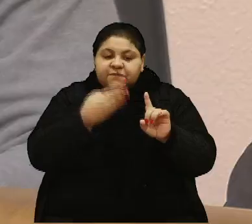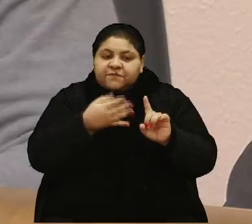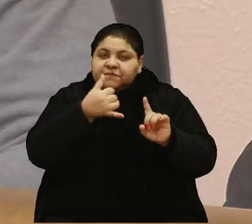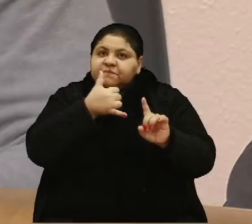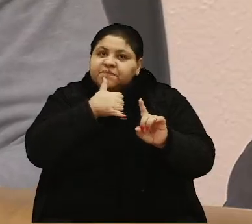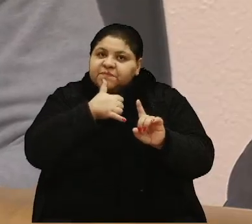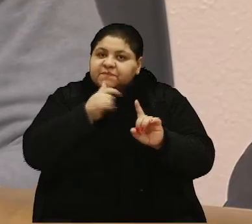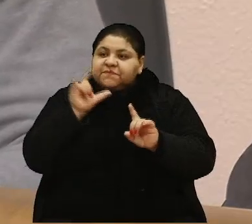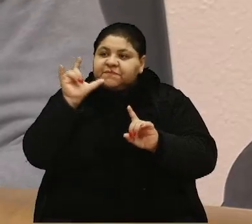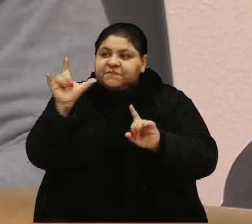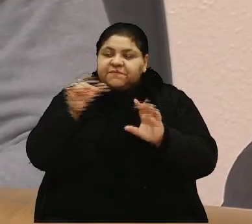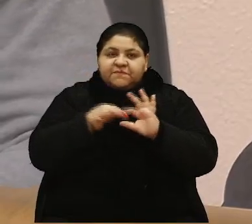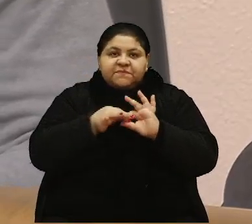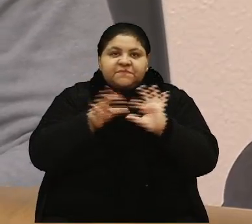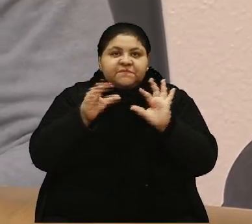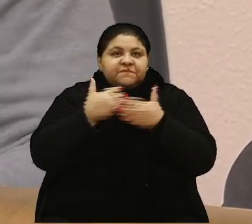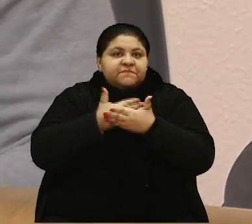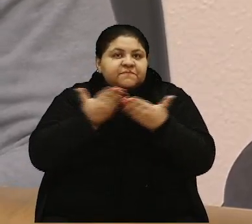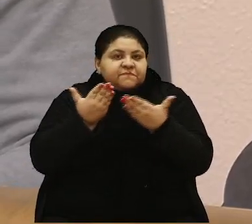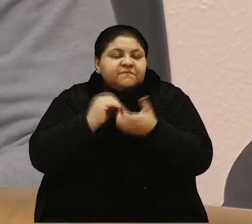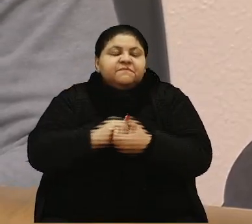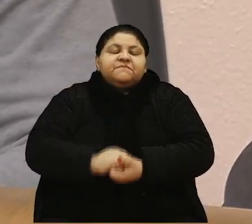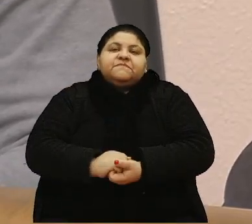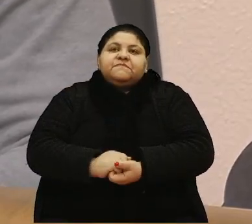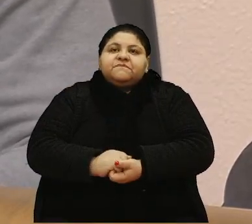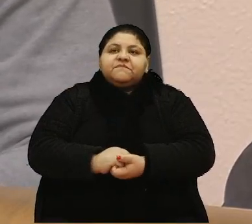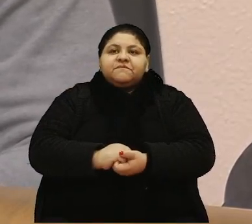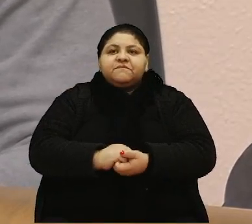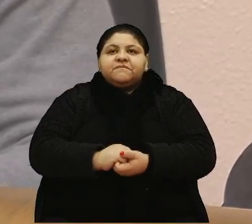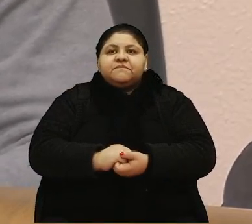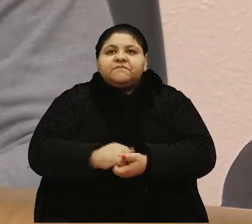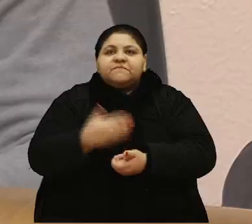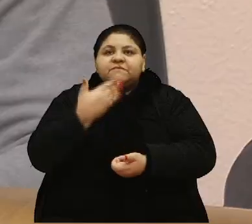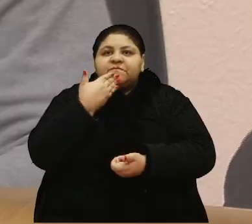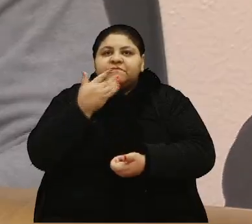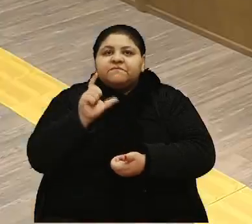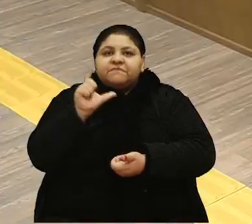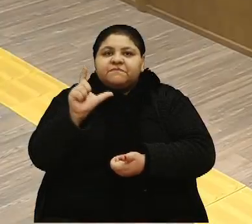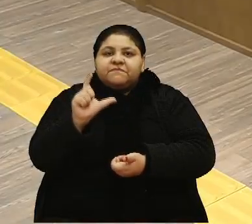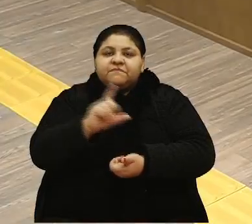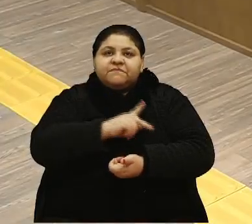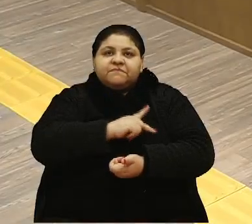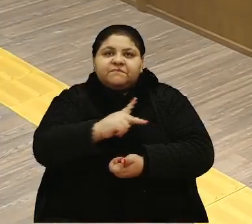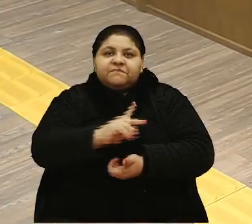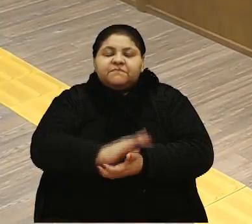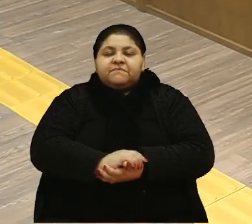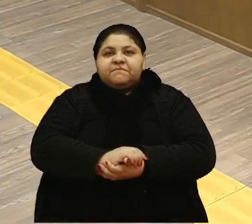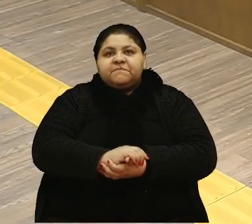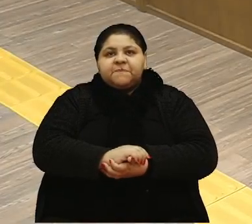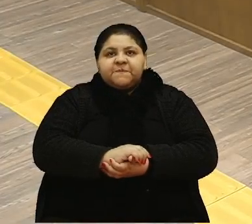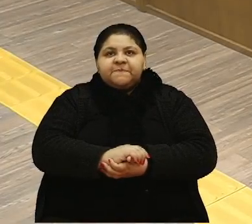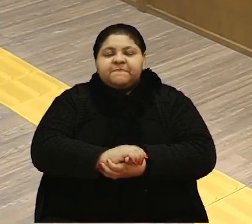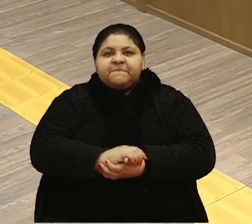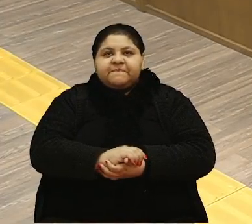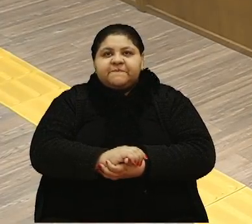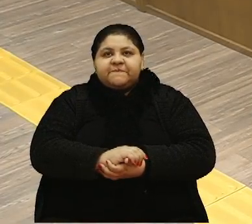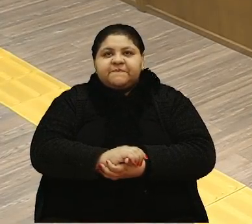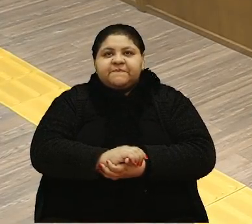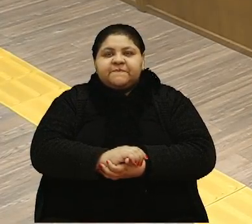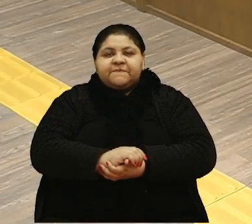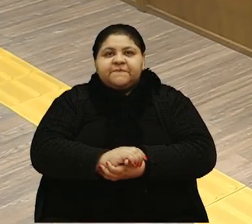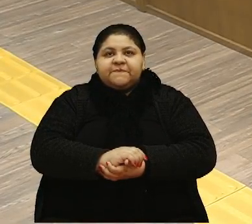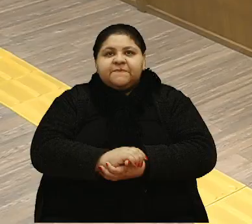congratulações. A palavra está à disposição das senhoras vereadoras e dos senhores vereadores. Peço a palavra, presidente. Bortola com a palavra. Vereador